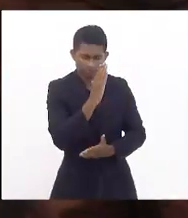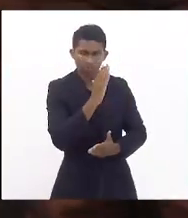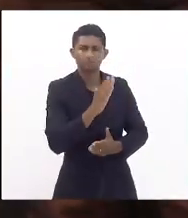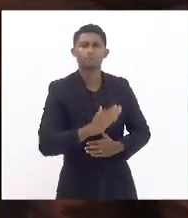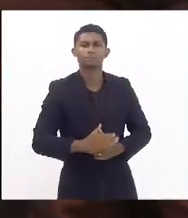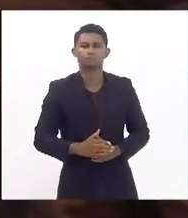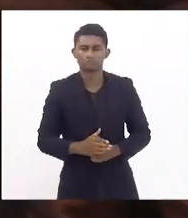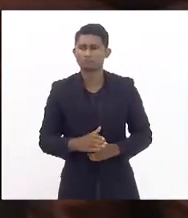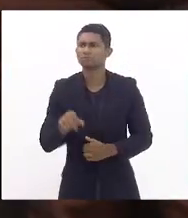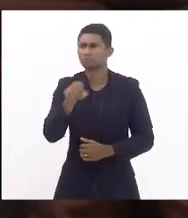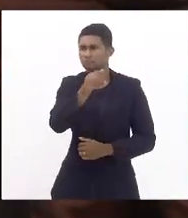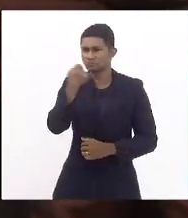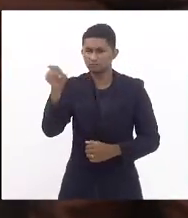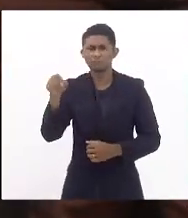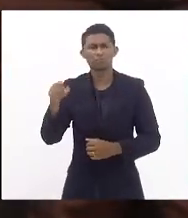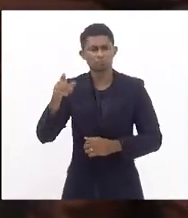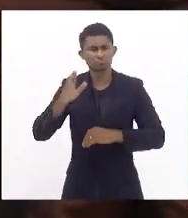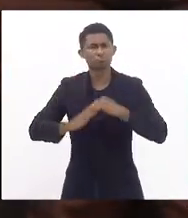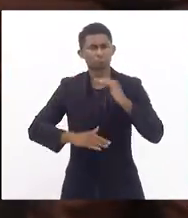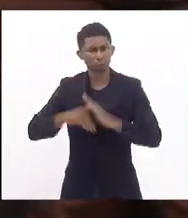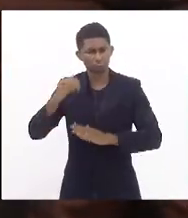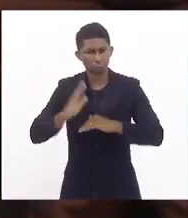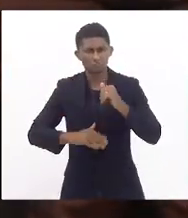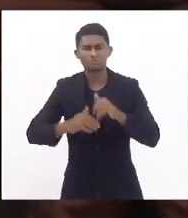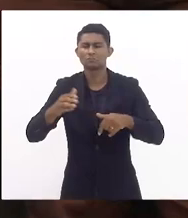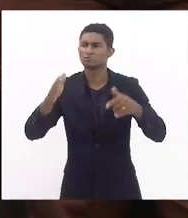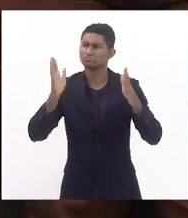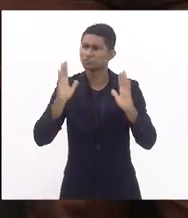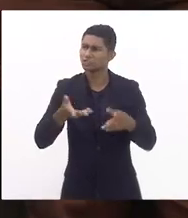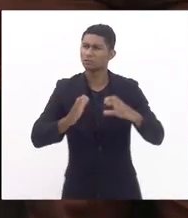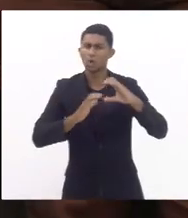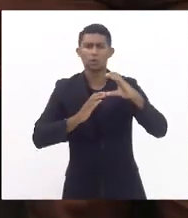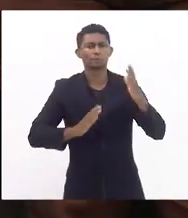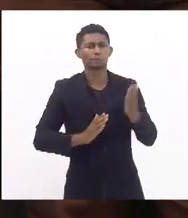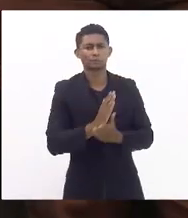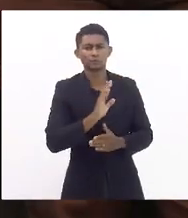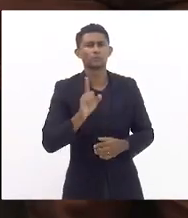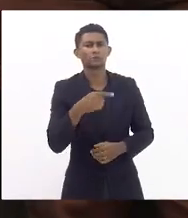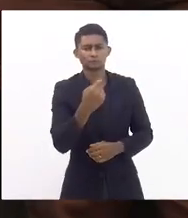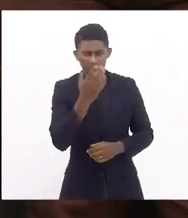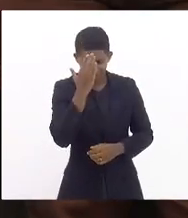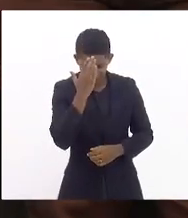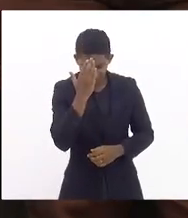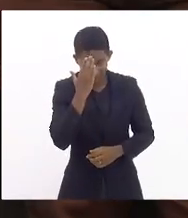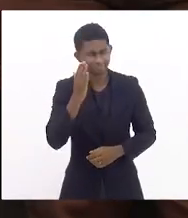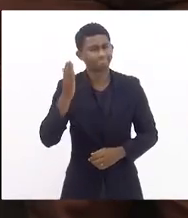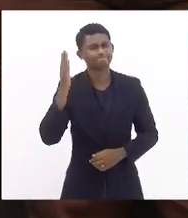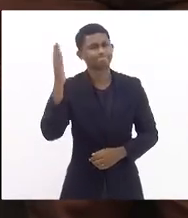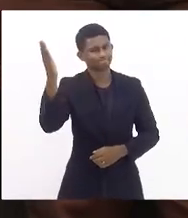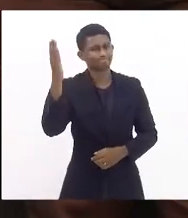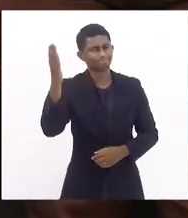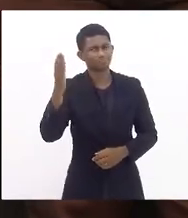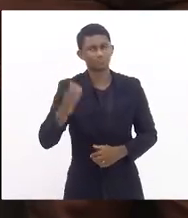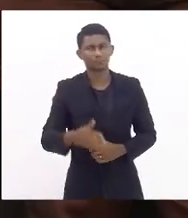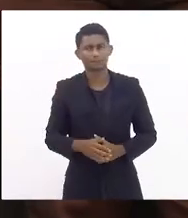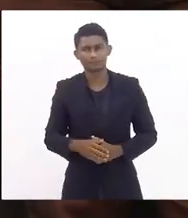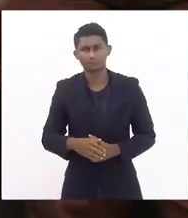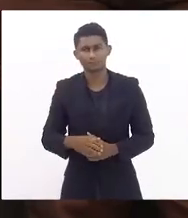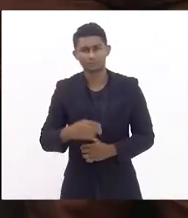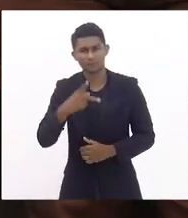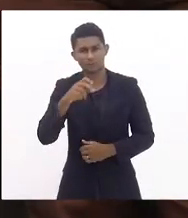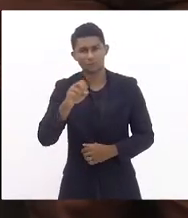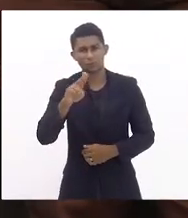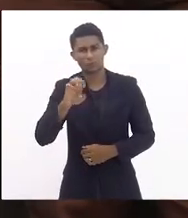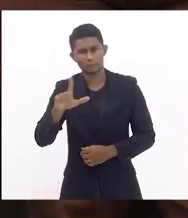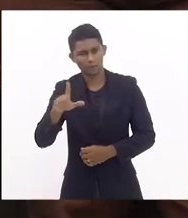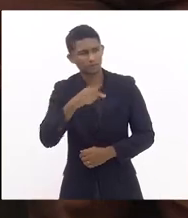aprovados por mérito em concurso público. Nós sabemos o que é isso, a gente sabe, Pubel, você sabe